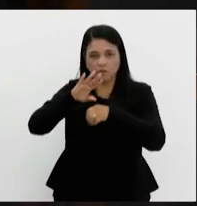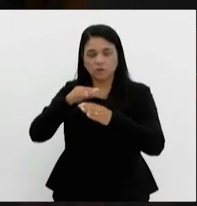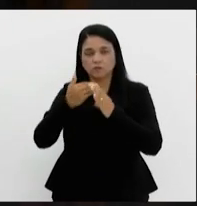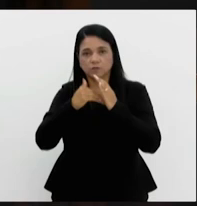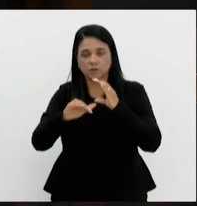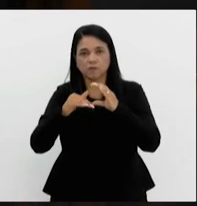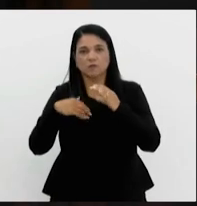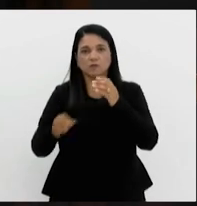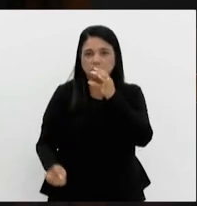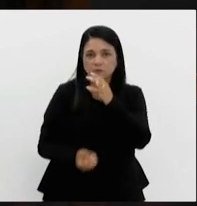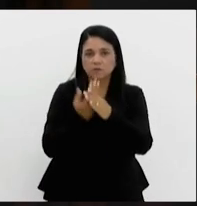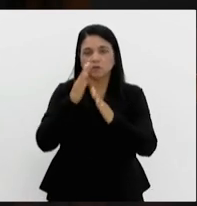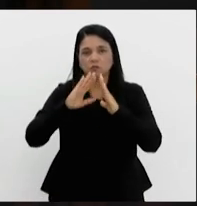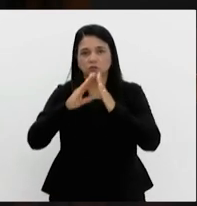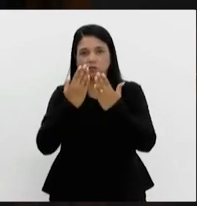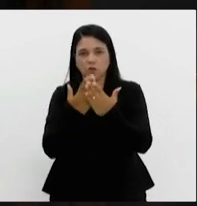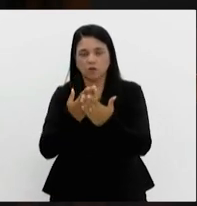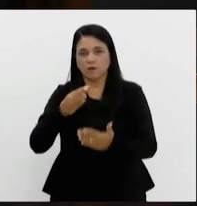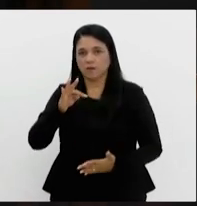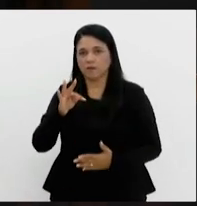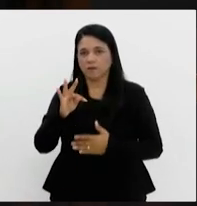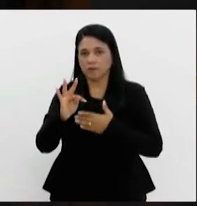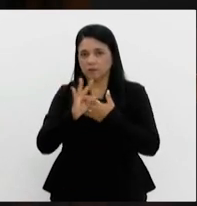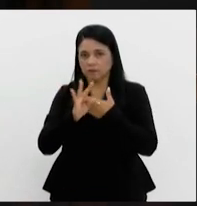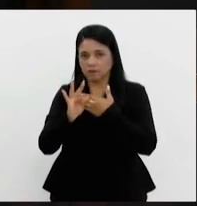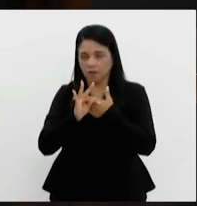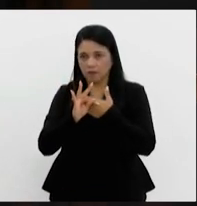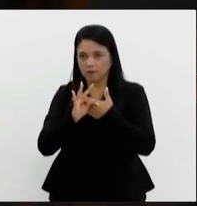a criação da Escola Técnica de